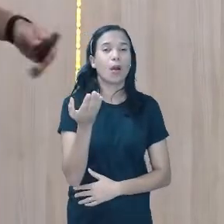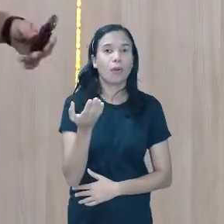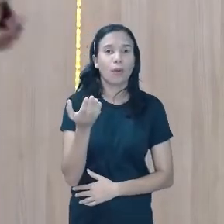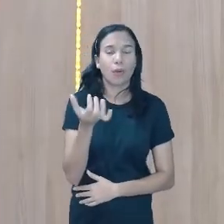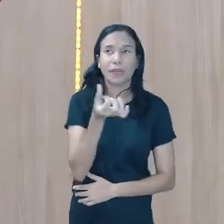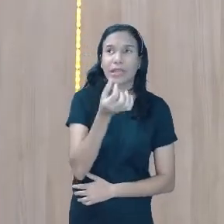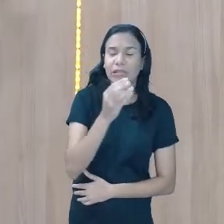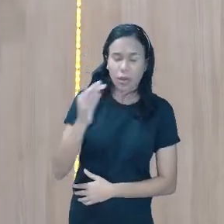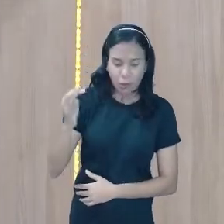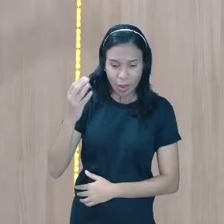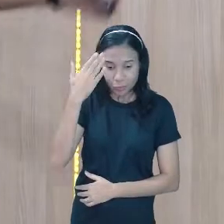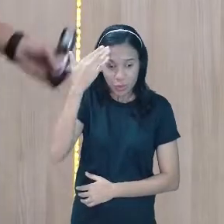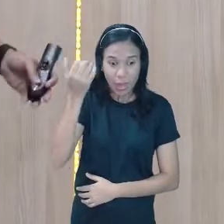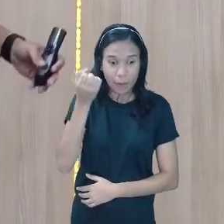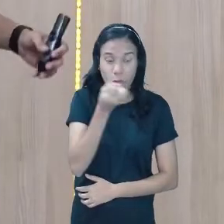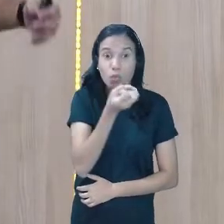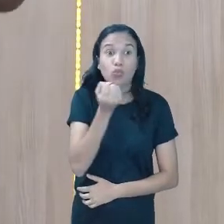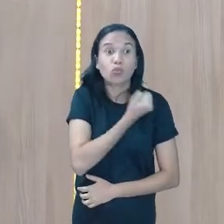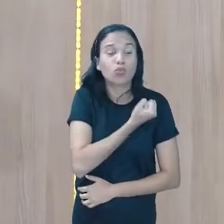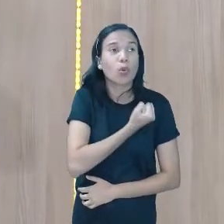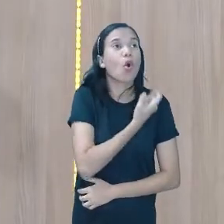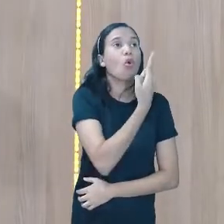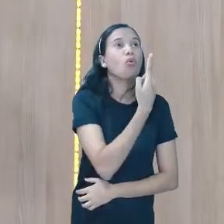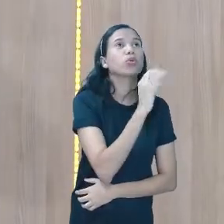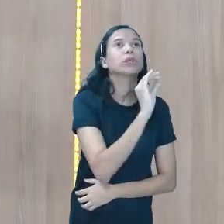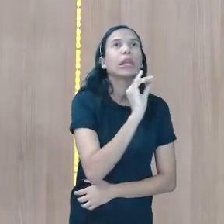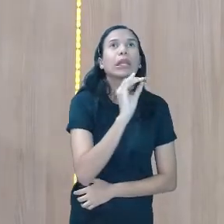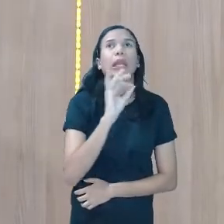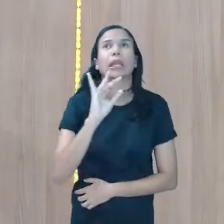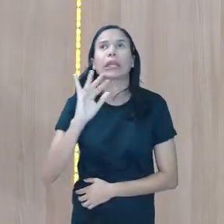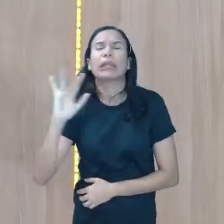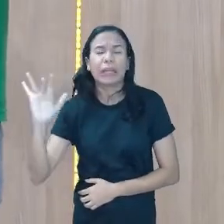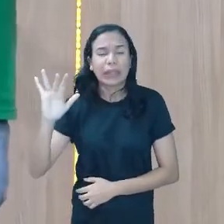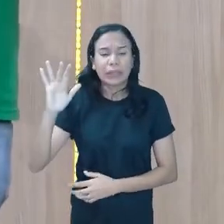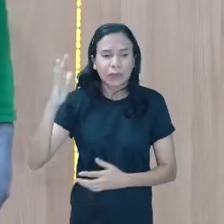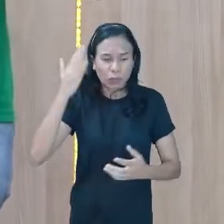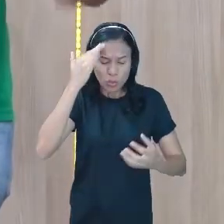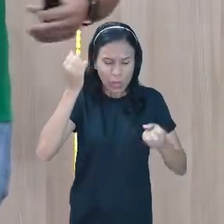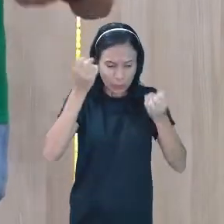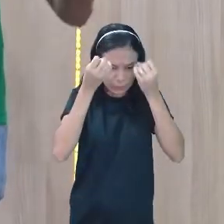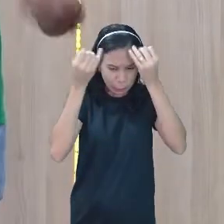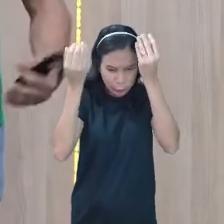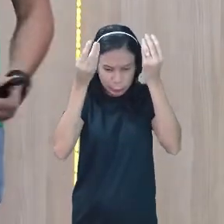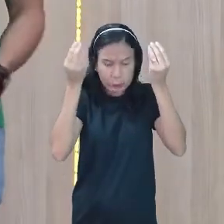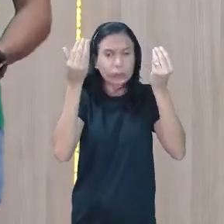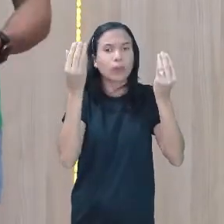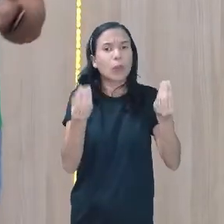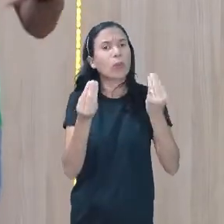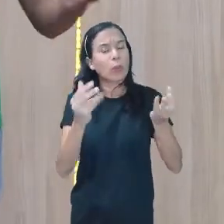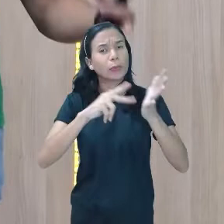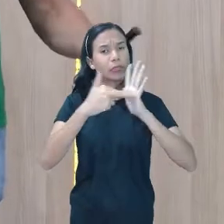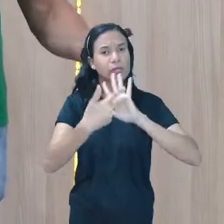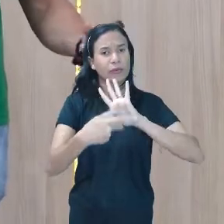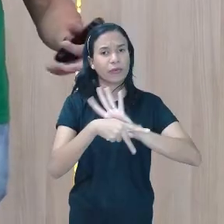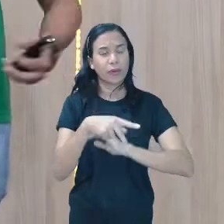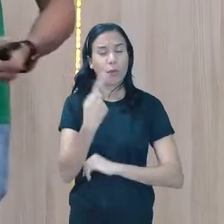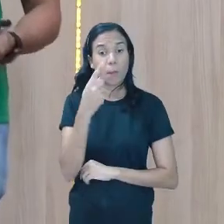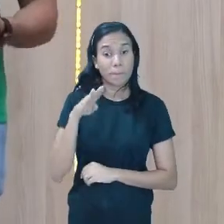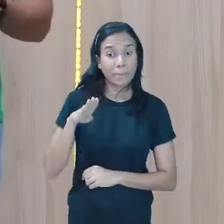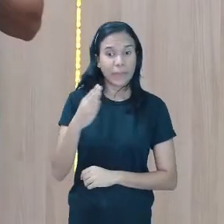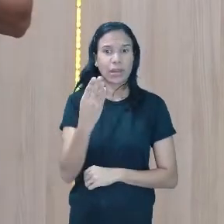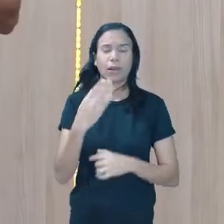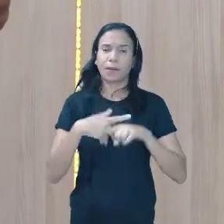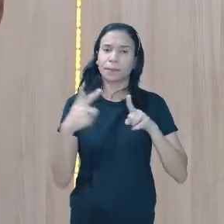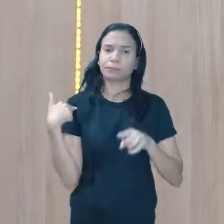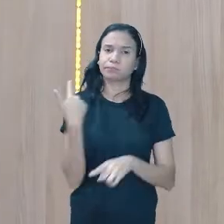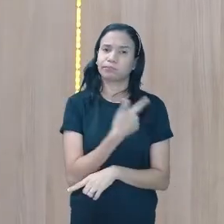600, a gente perde a noção do número, né? A gente fica meio que perdido do quanto significa esse 1 bilhão. Mas quando